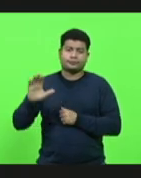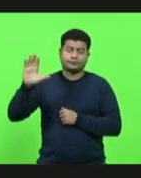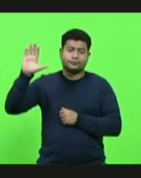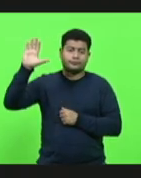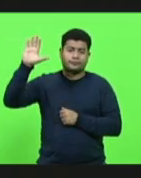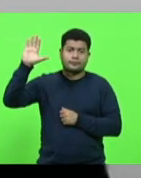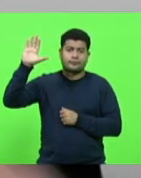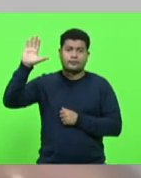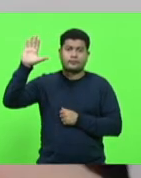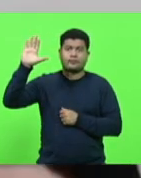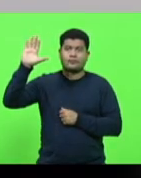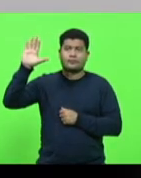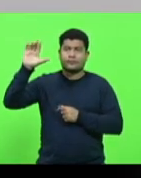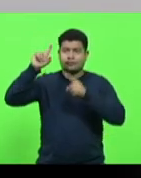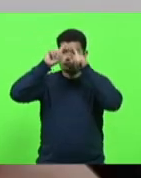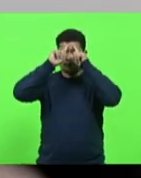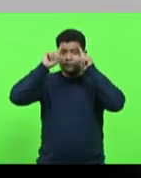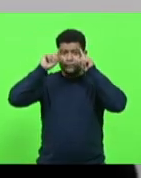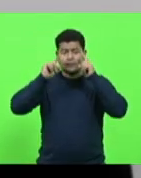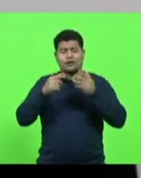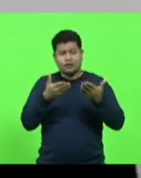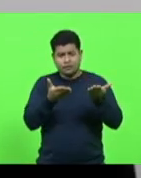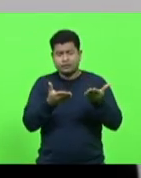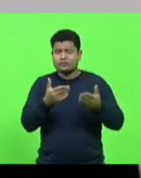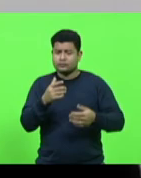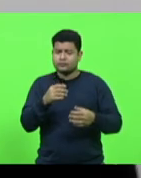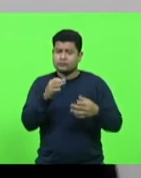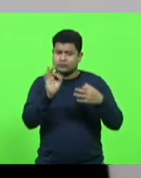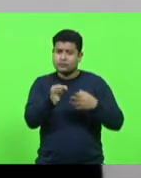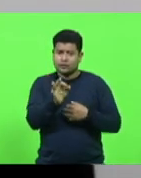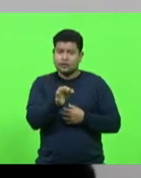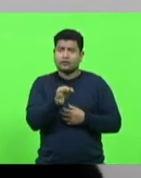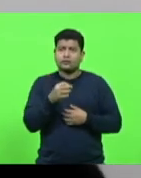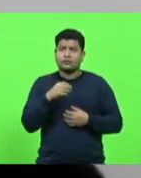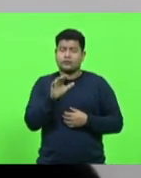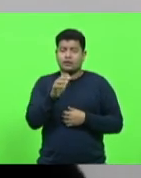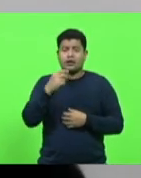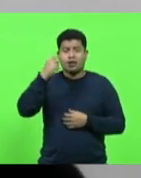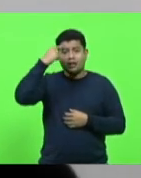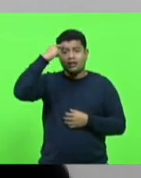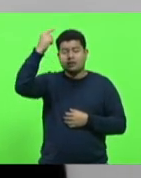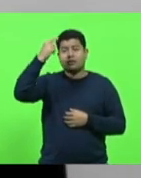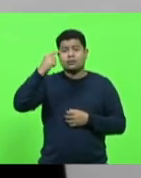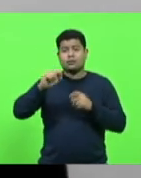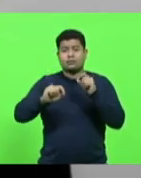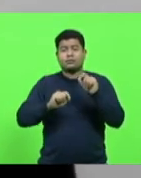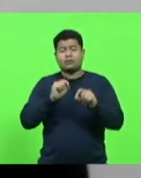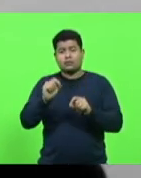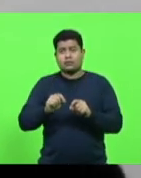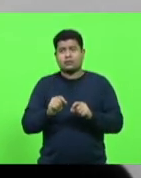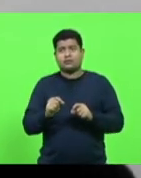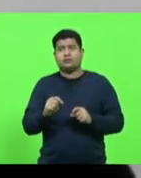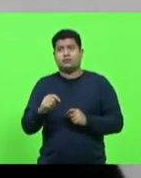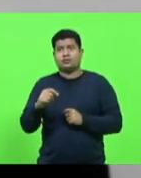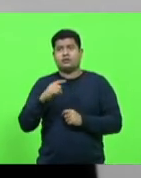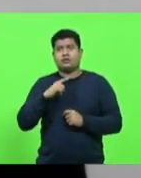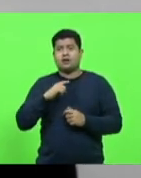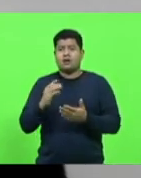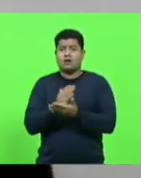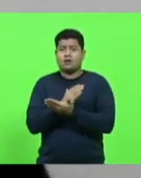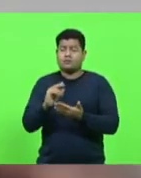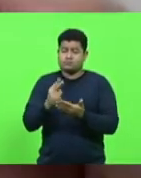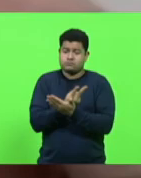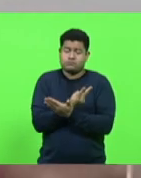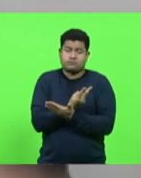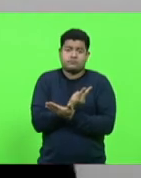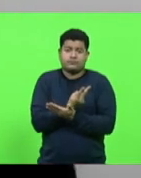Deputado Kennedy, Vossa Excelência tem razão quando fala, mas... Vamos lembrar o seguinte, há um pequeno equívoco no seguinte